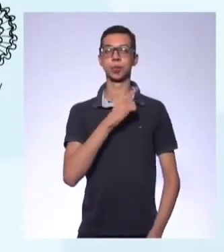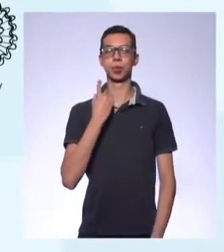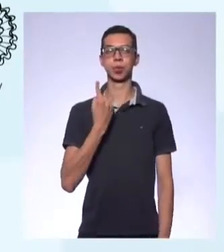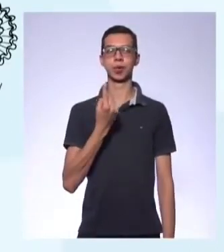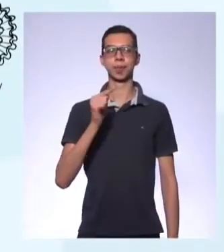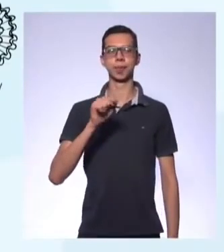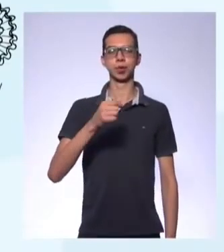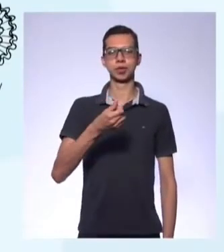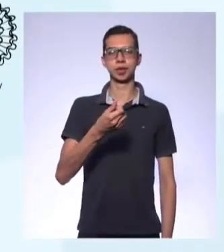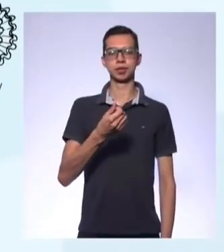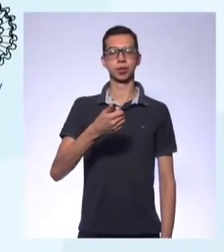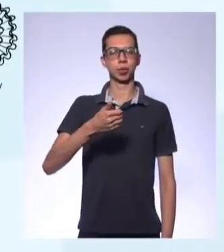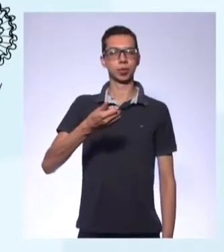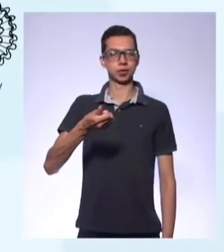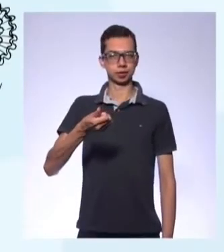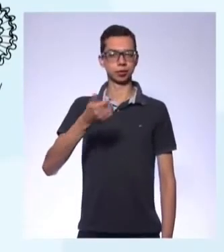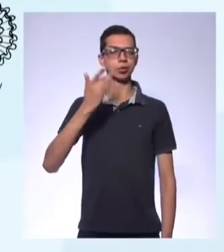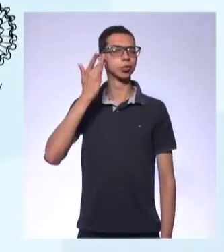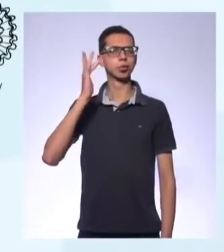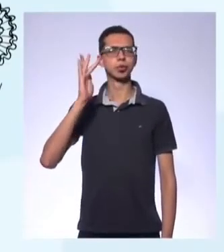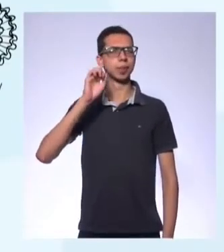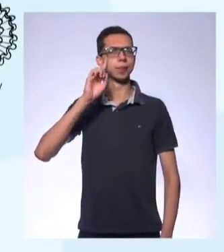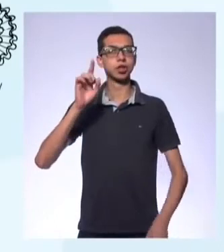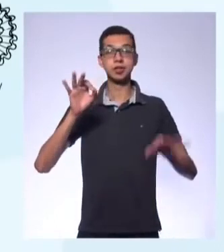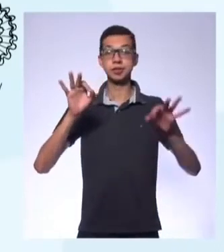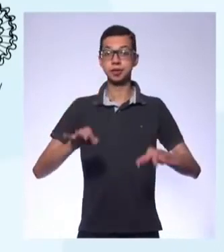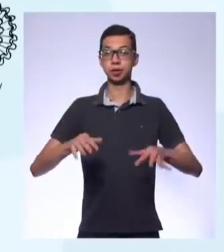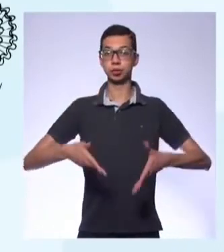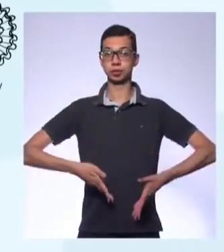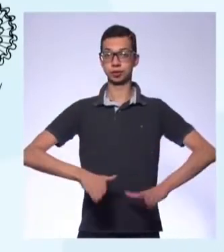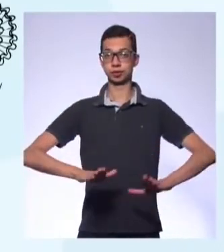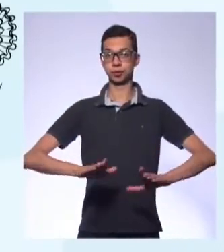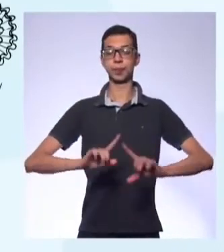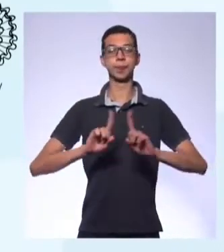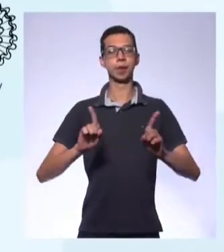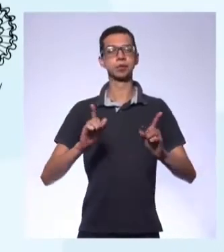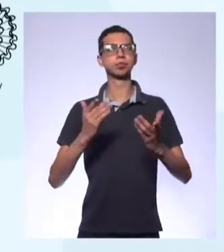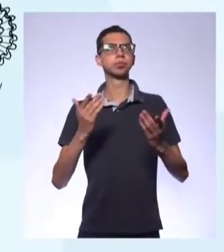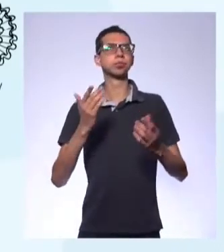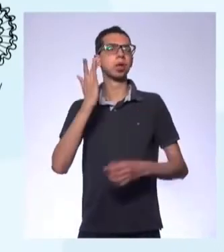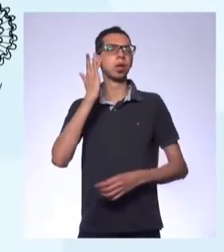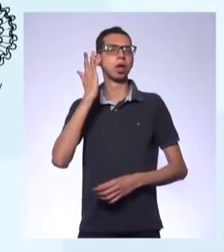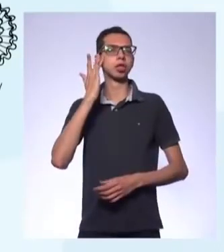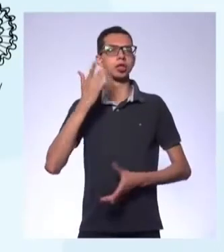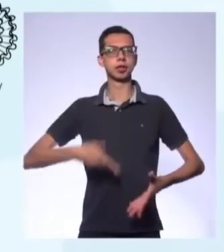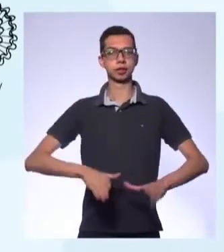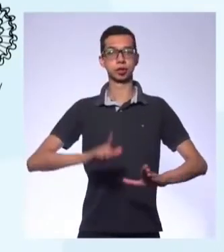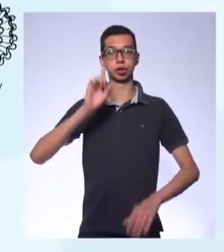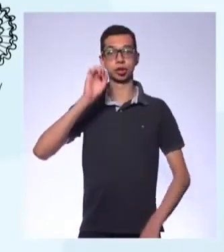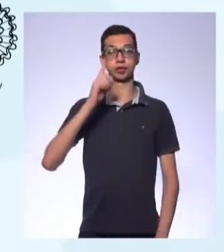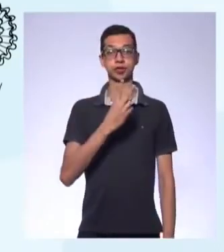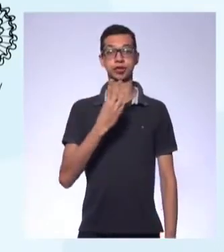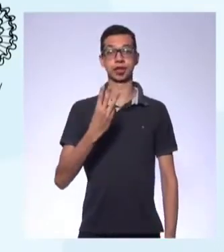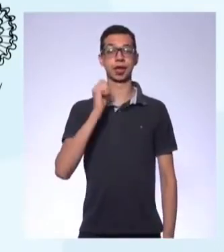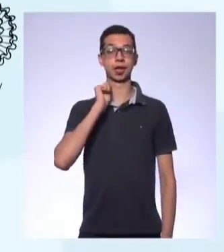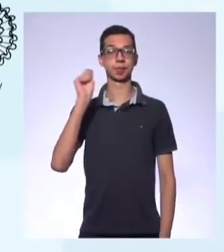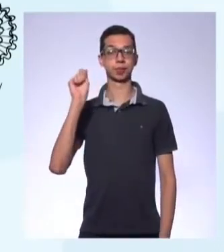1616. Não se sabe ao certo o dia do nascimento de Shakespeare, mas deduz-se que ele tenha nascido em 23 de abril